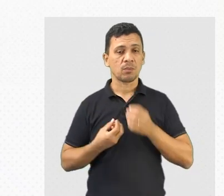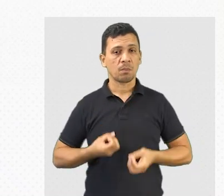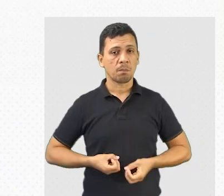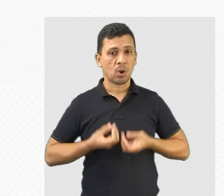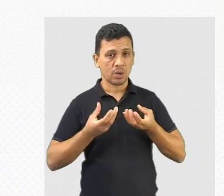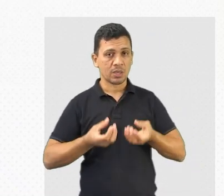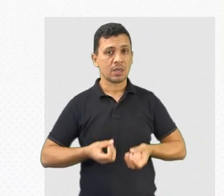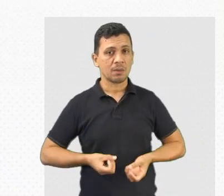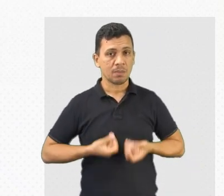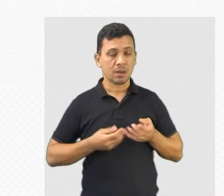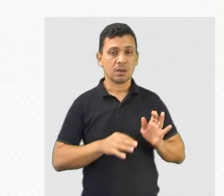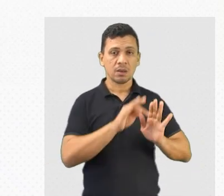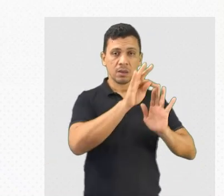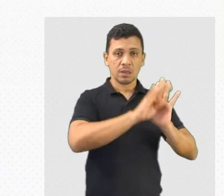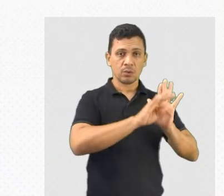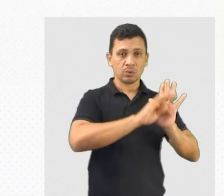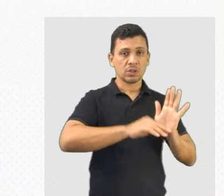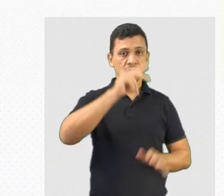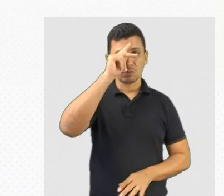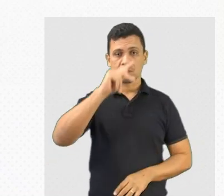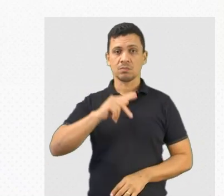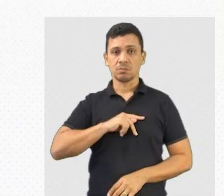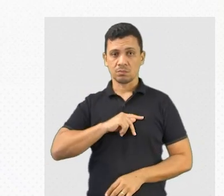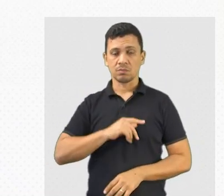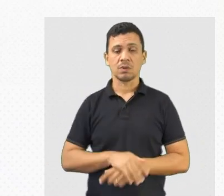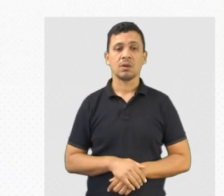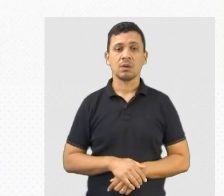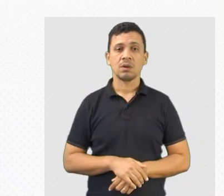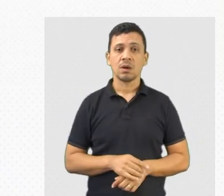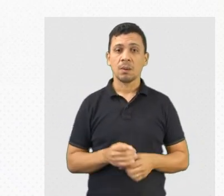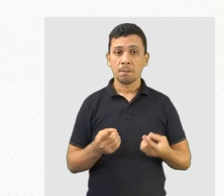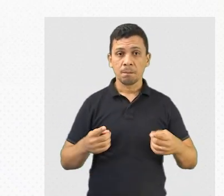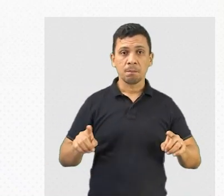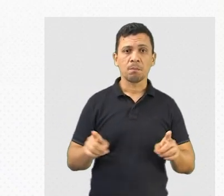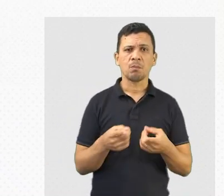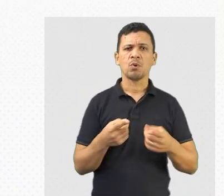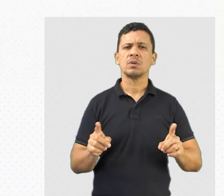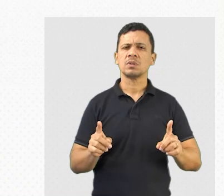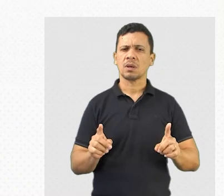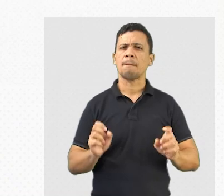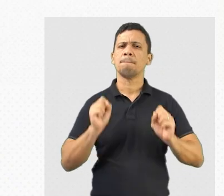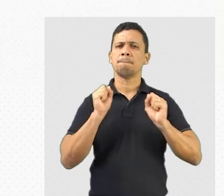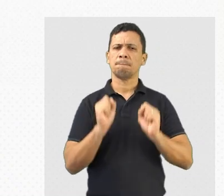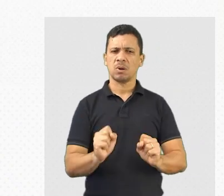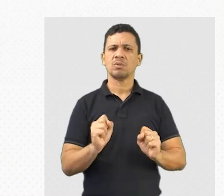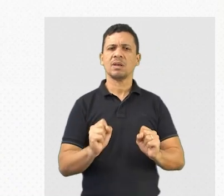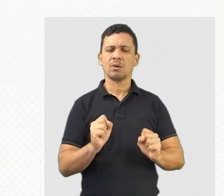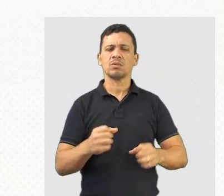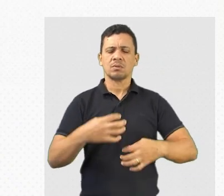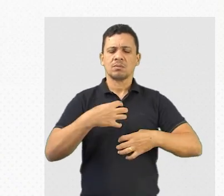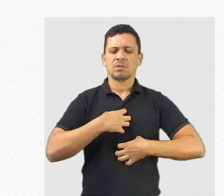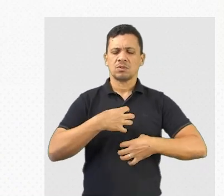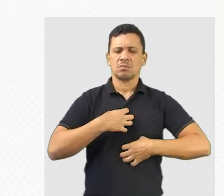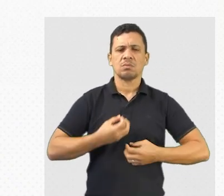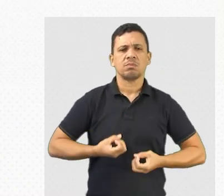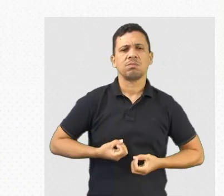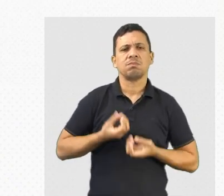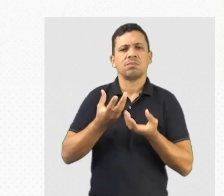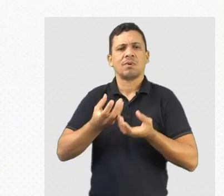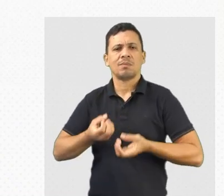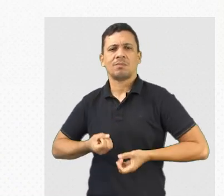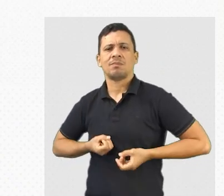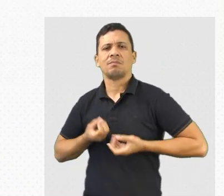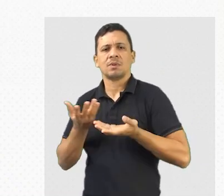texto subjetivo, as músicas, elas são formas poderosas de nós nos expressarmos e trazermos,